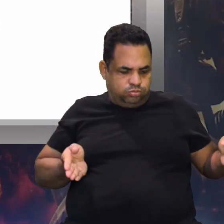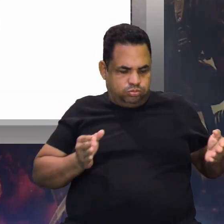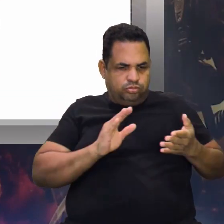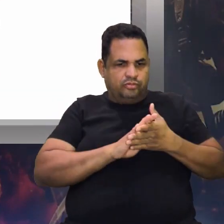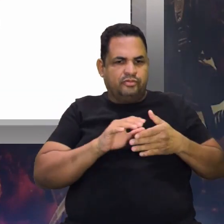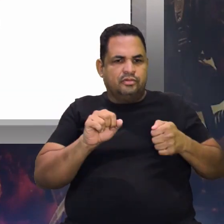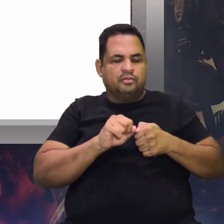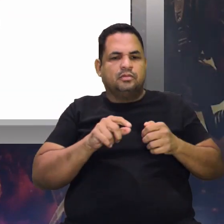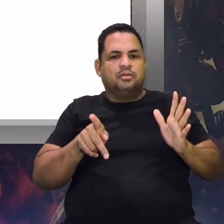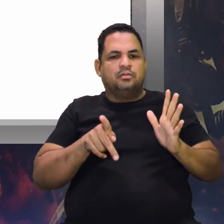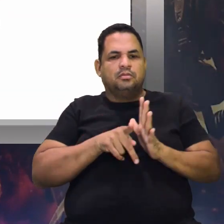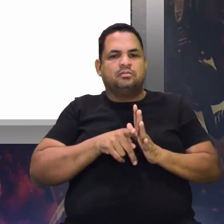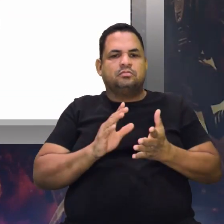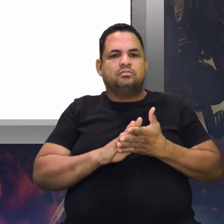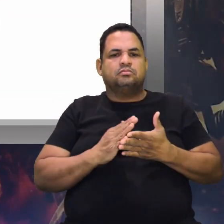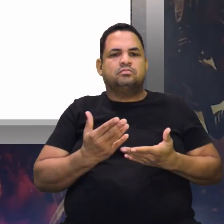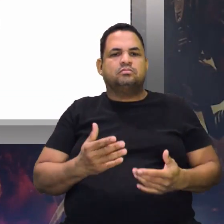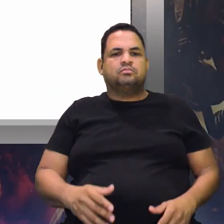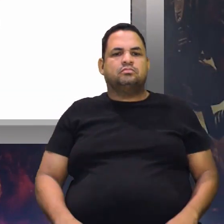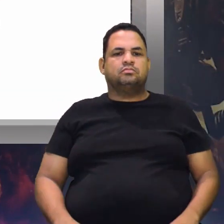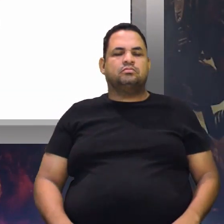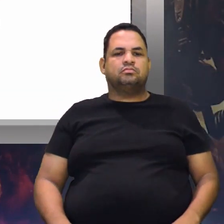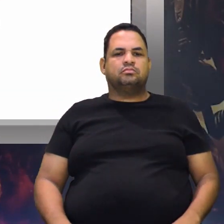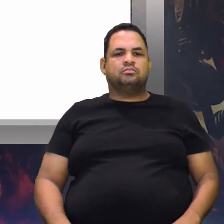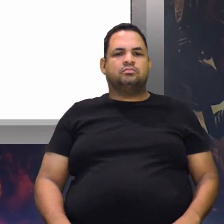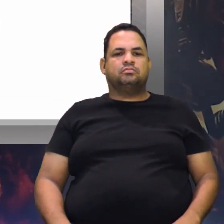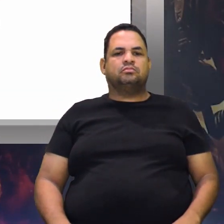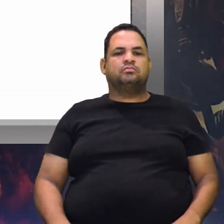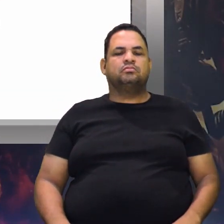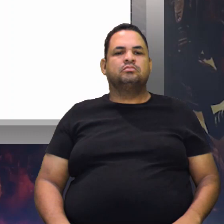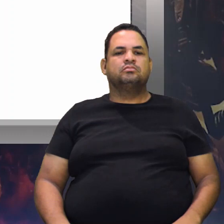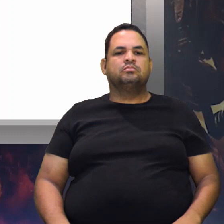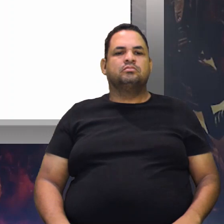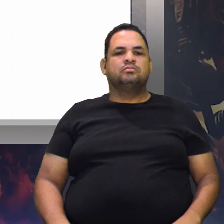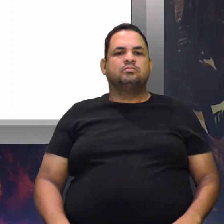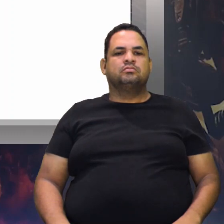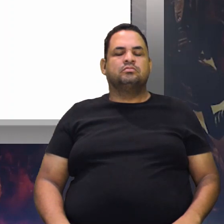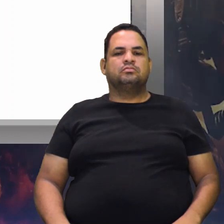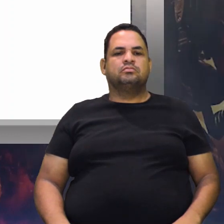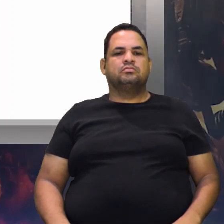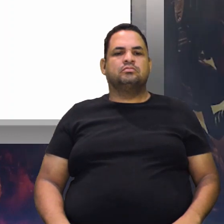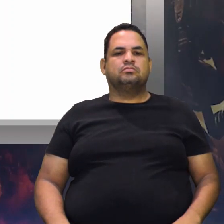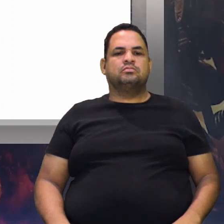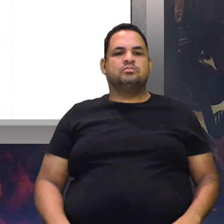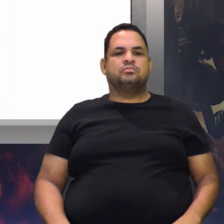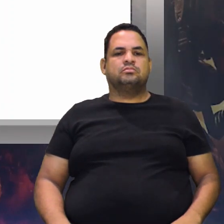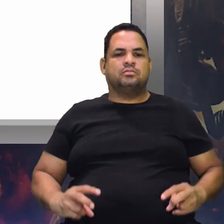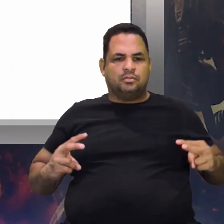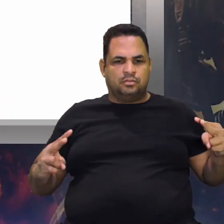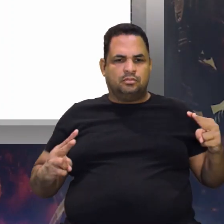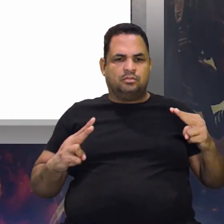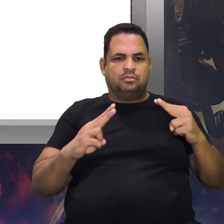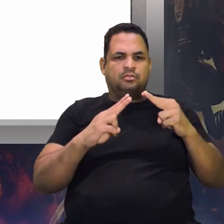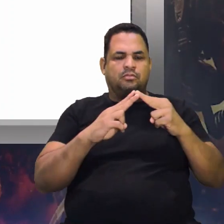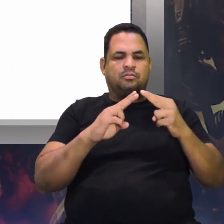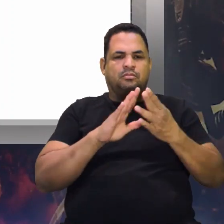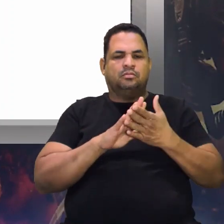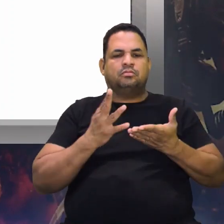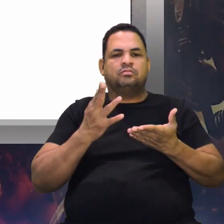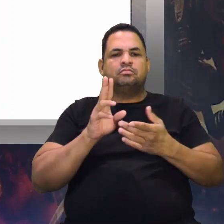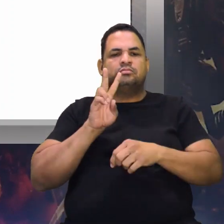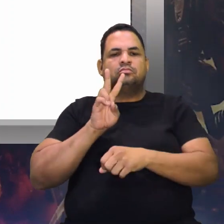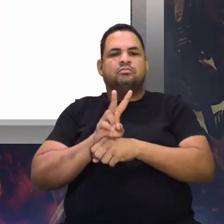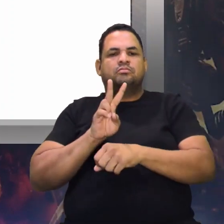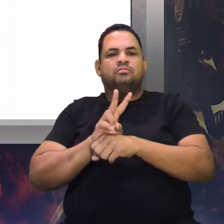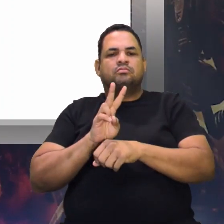exclusivamente para eles, que poderia não ser só na forma de pirâmide. E as pirâmides, elas serviam para proteger